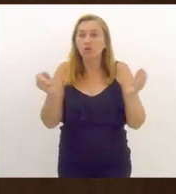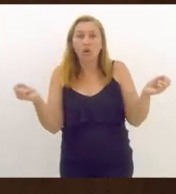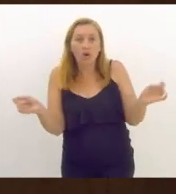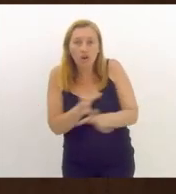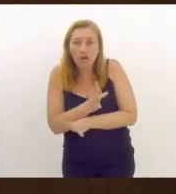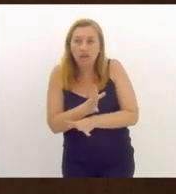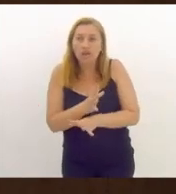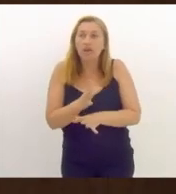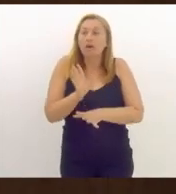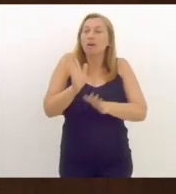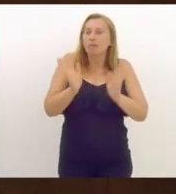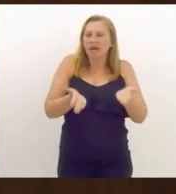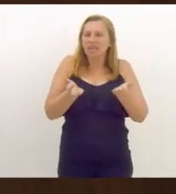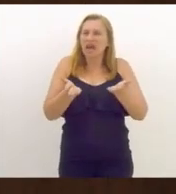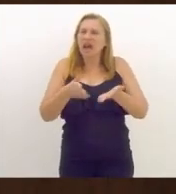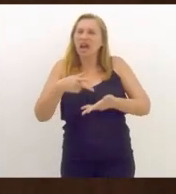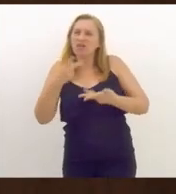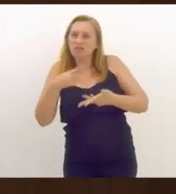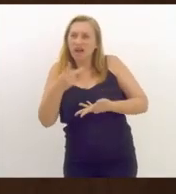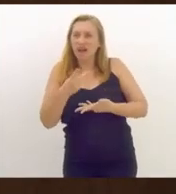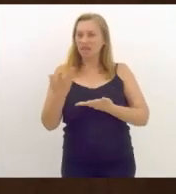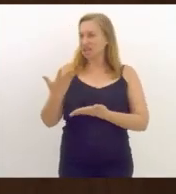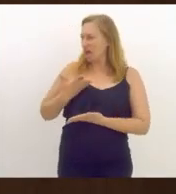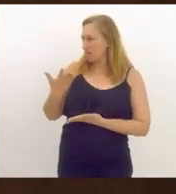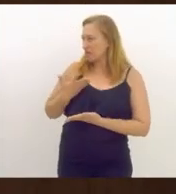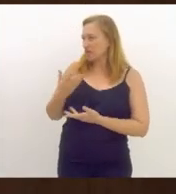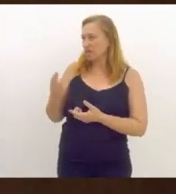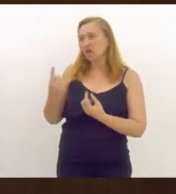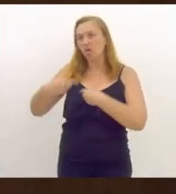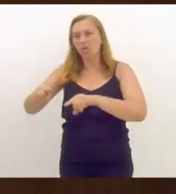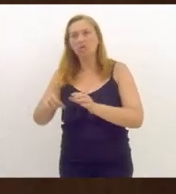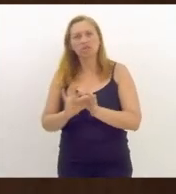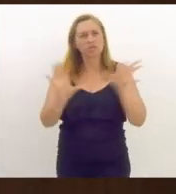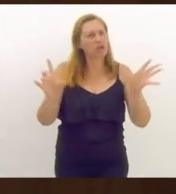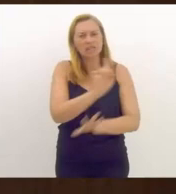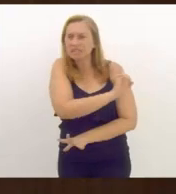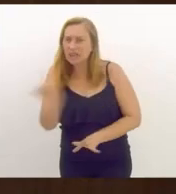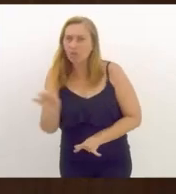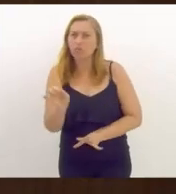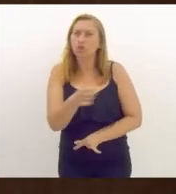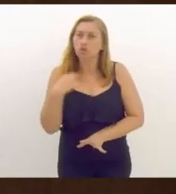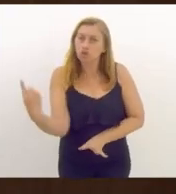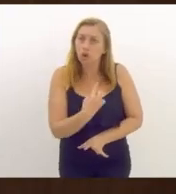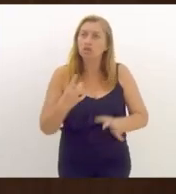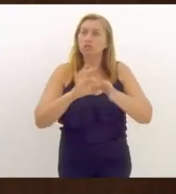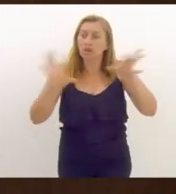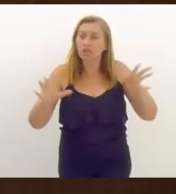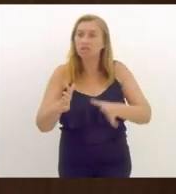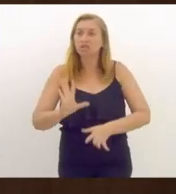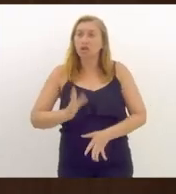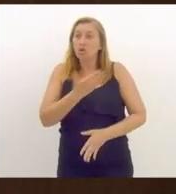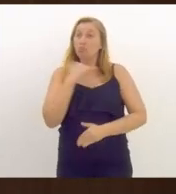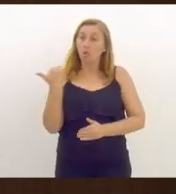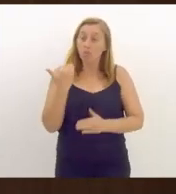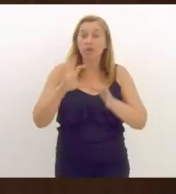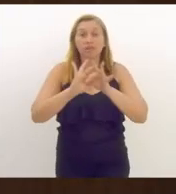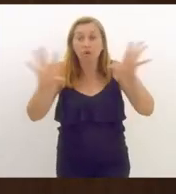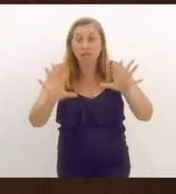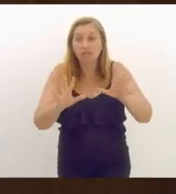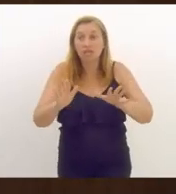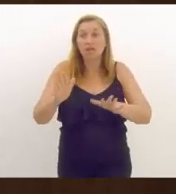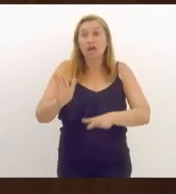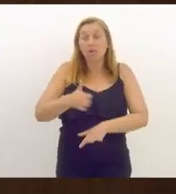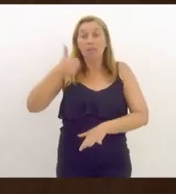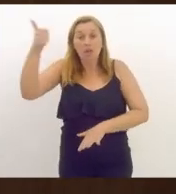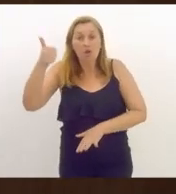agora não vamos chamar os colegas diante Democratas somos Democratas eu morro pela democracia porque isso para mim é